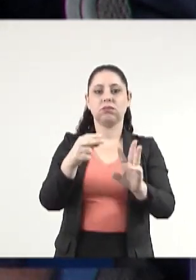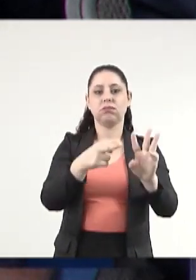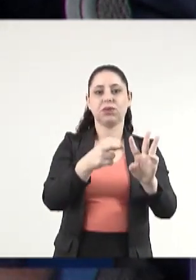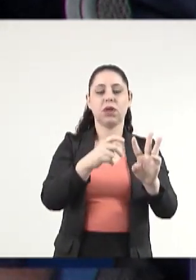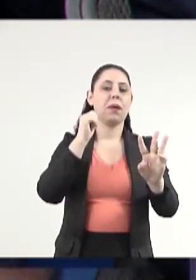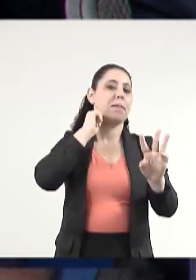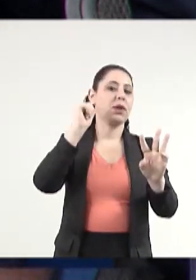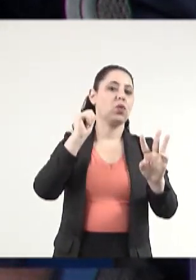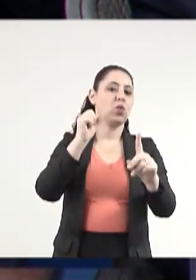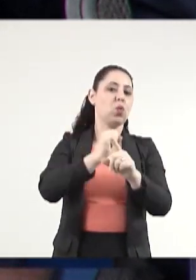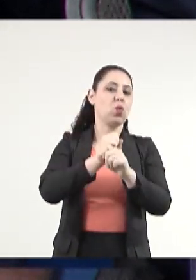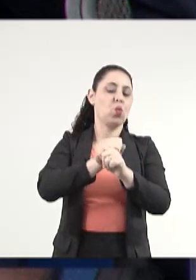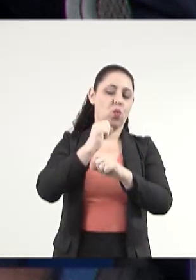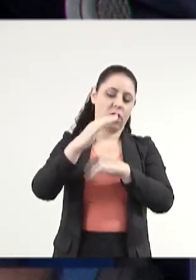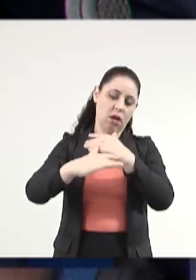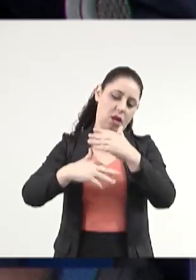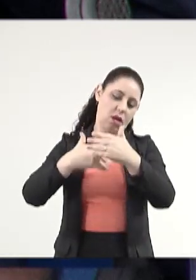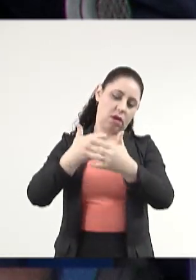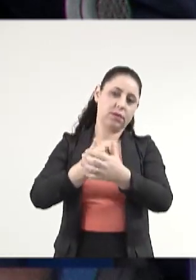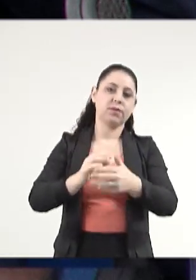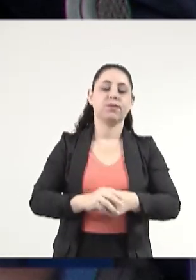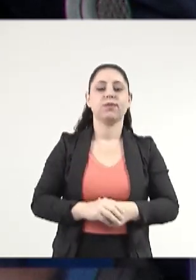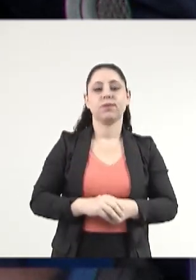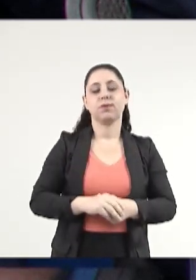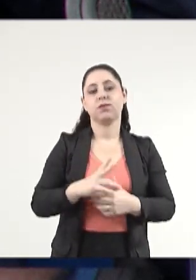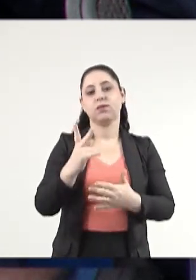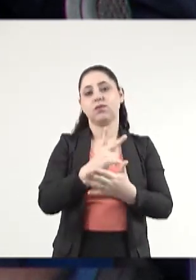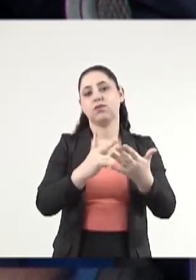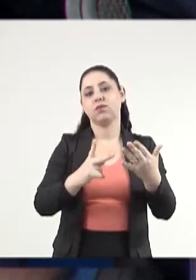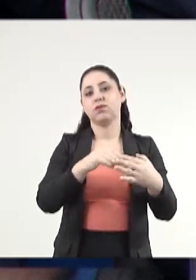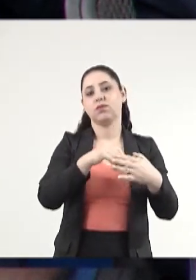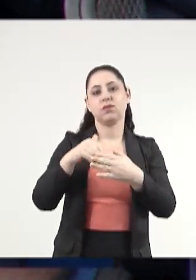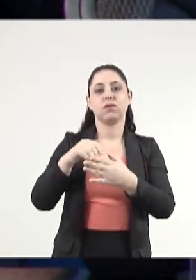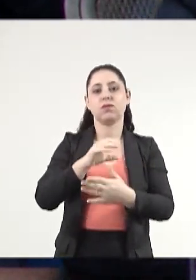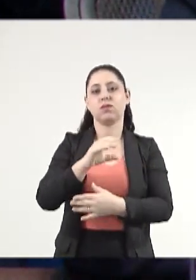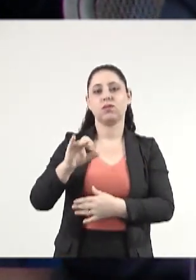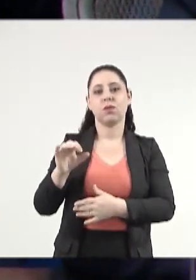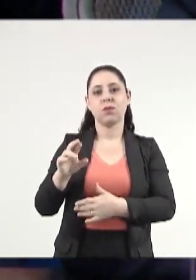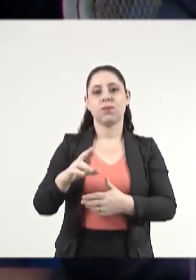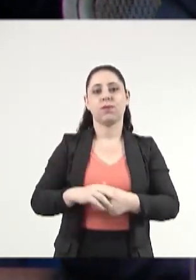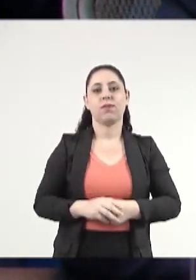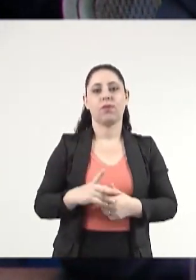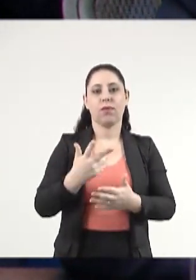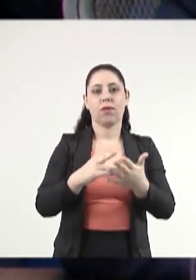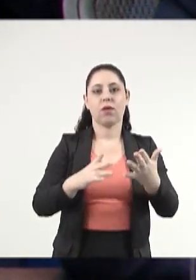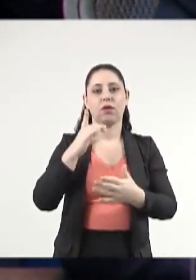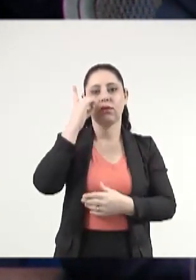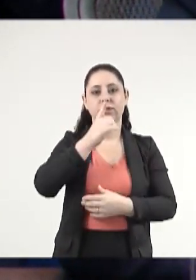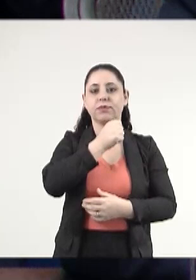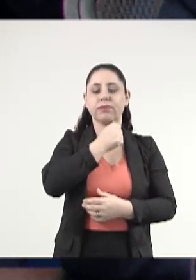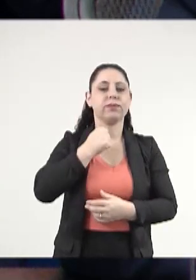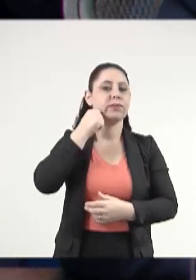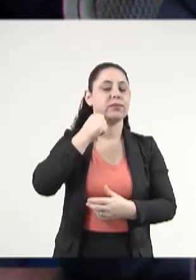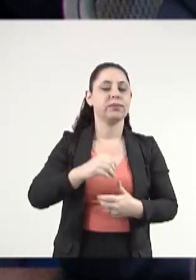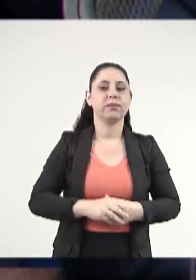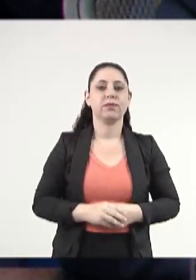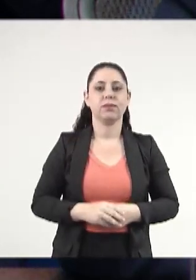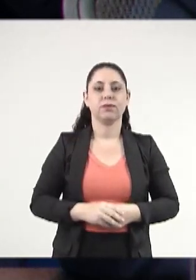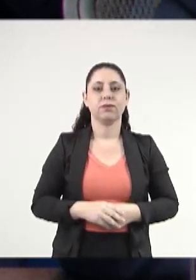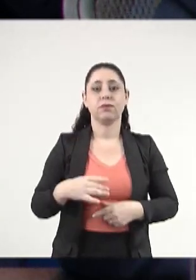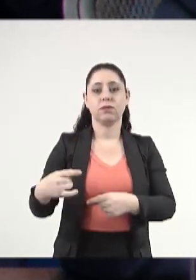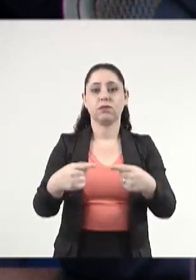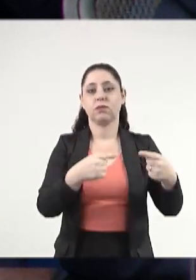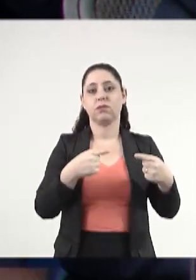de cada ano. Parecer da Comissão de Constituição, Justiça e Redação foi favorável por unanimidade. Relator foi o deputado Antônio Vaz.